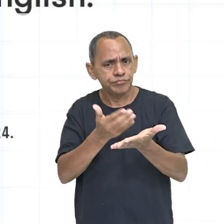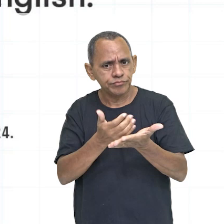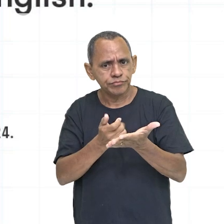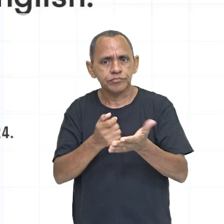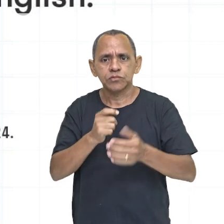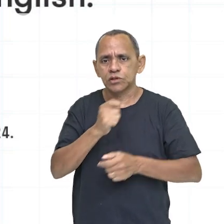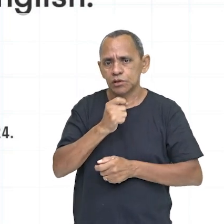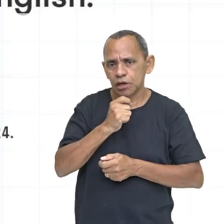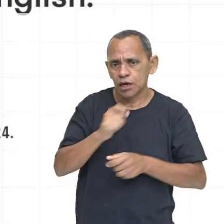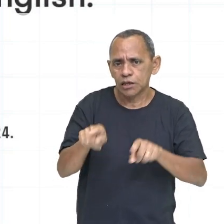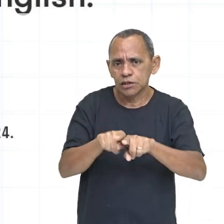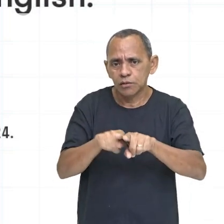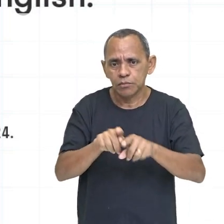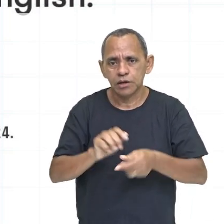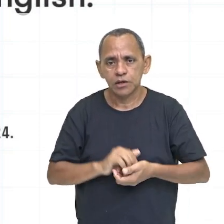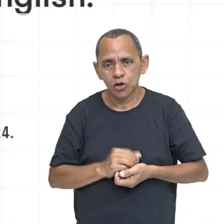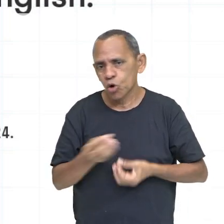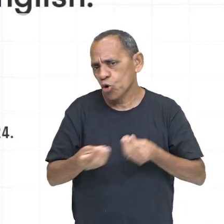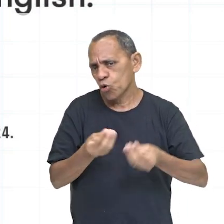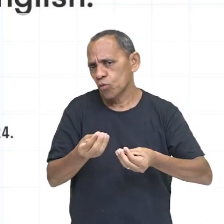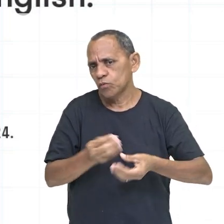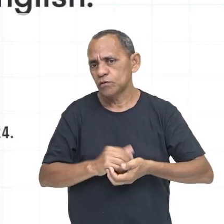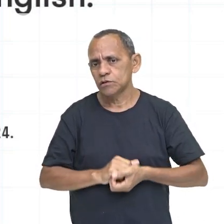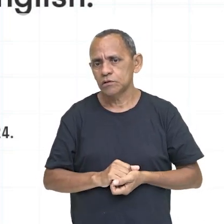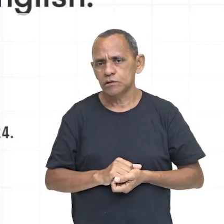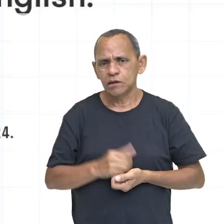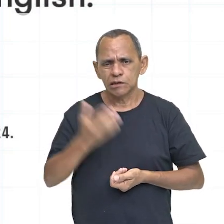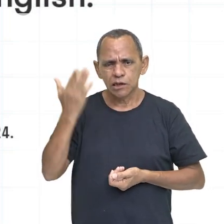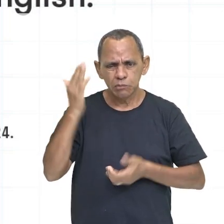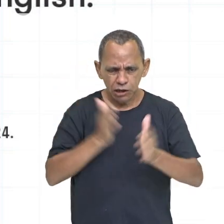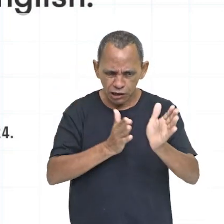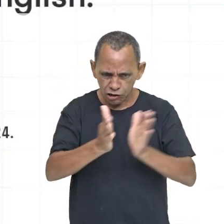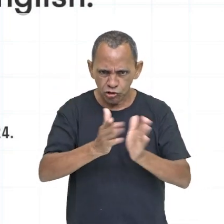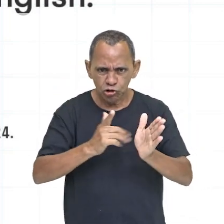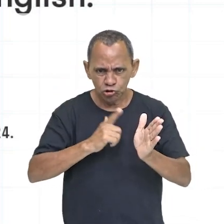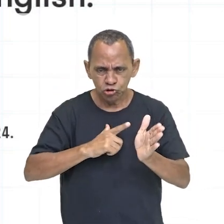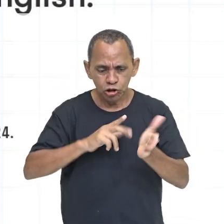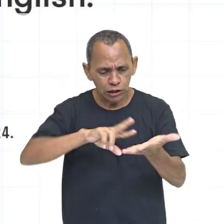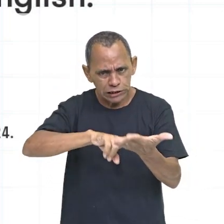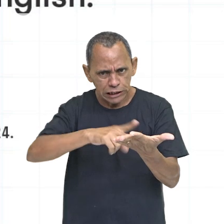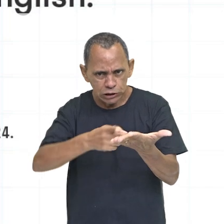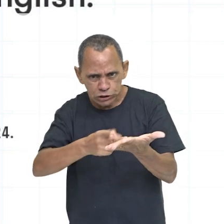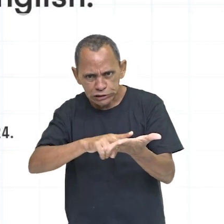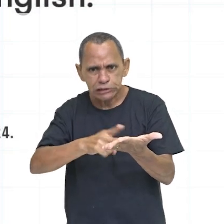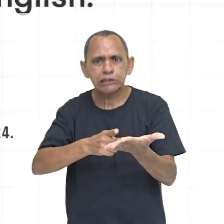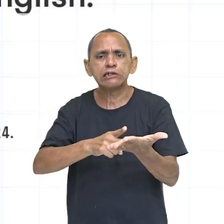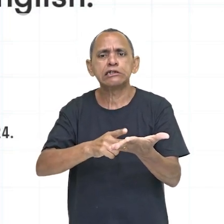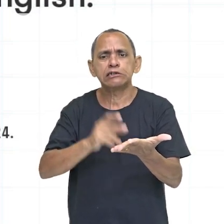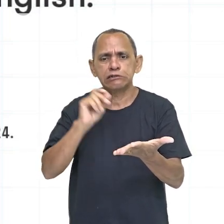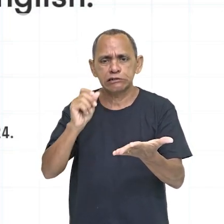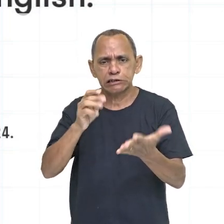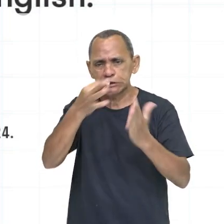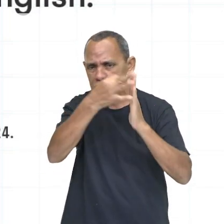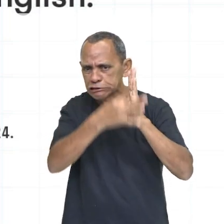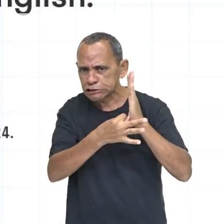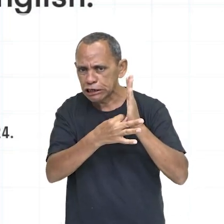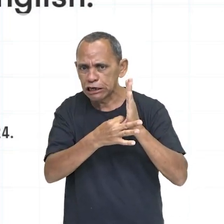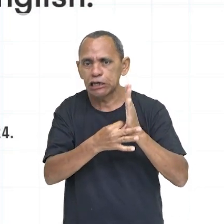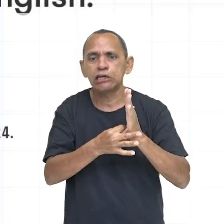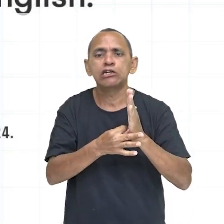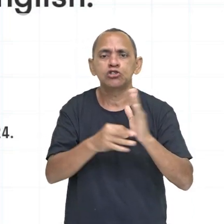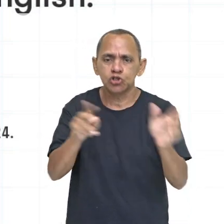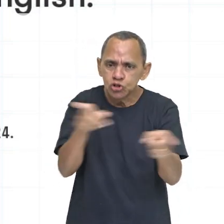translating religious texts and hymns into local languages. Era a tradução de textos e hinos para a língua